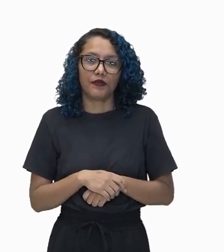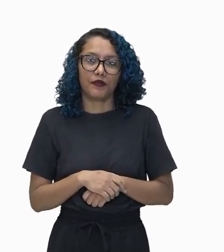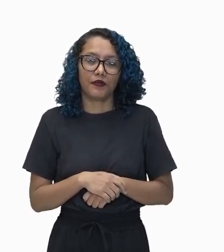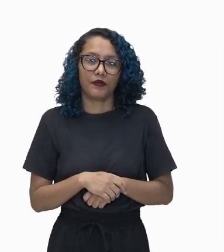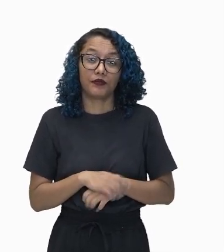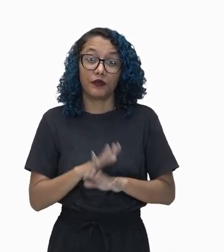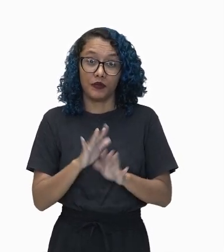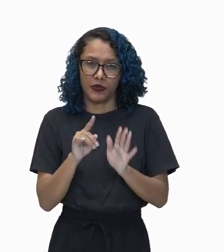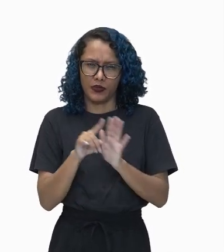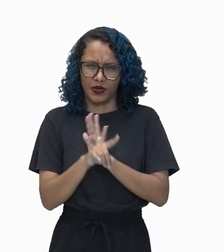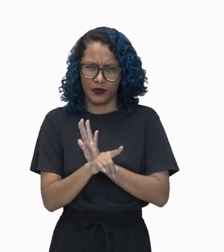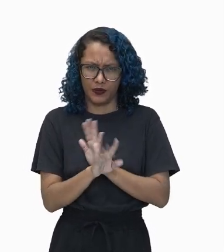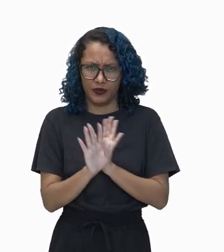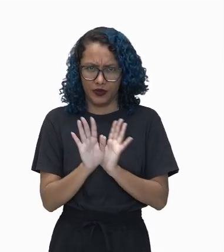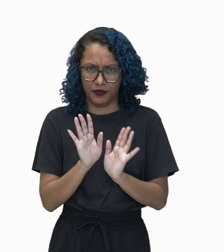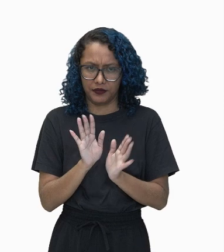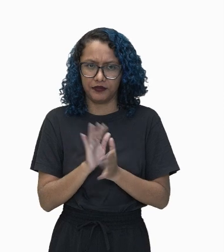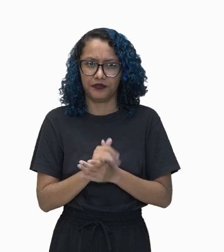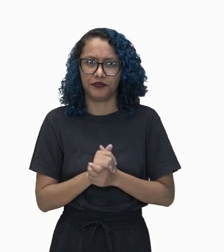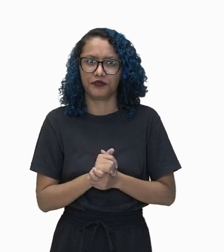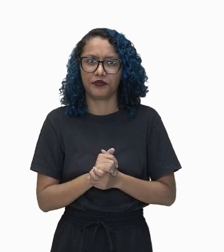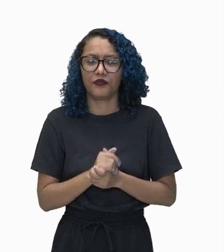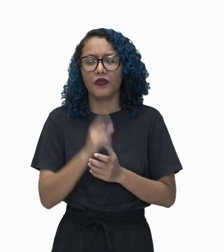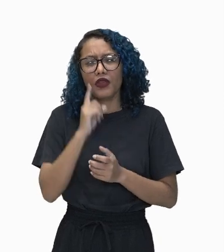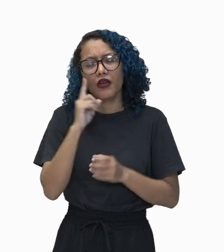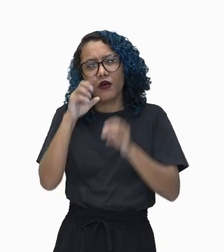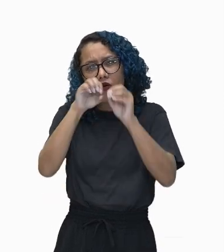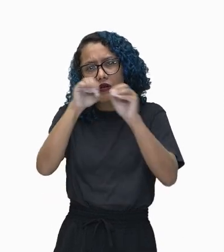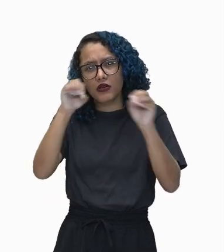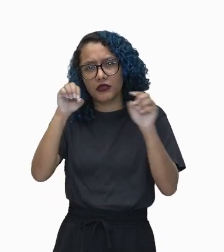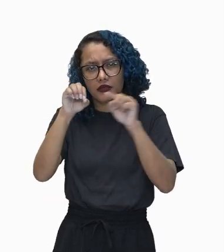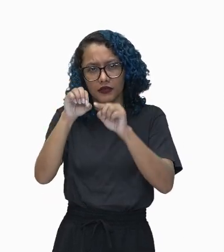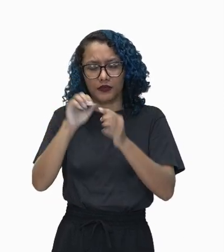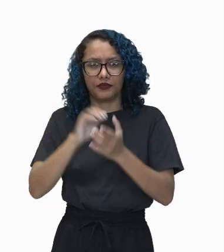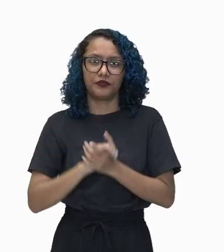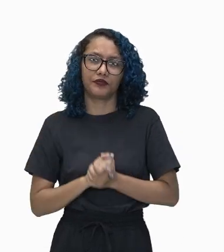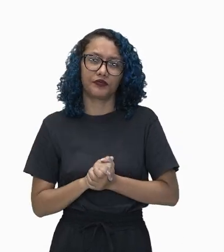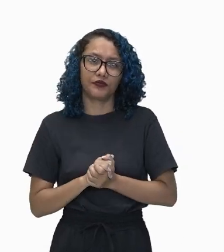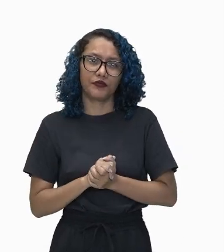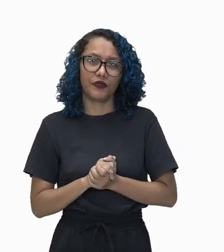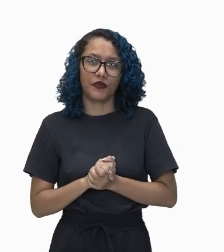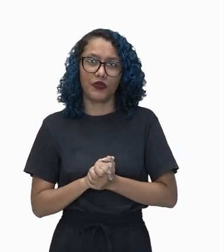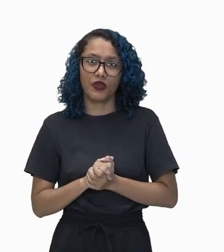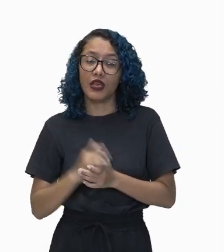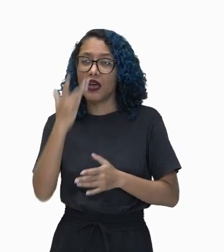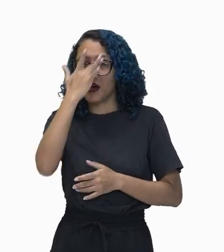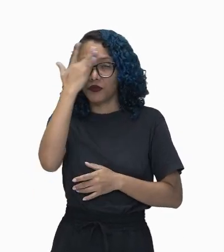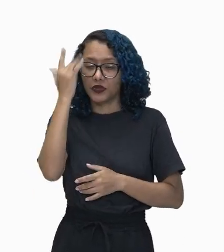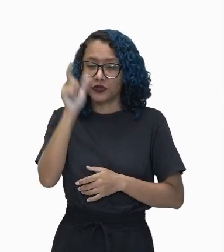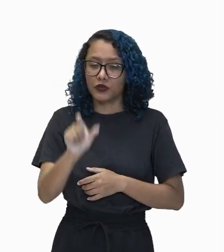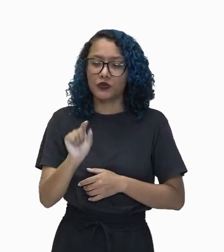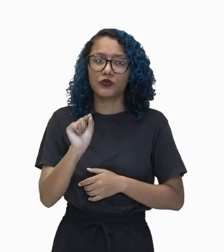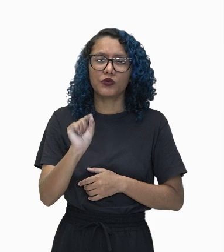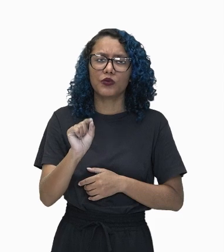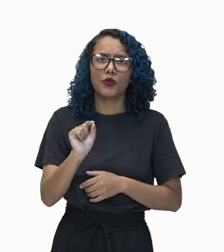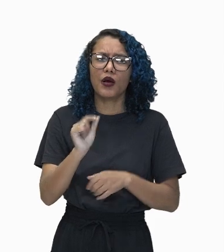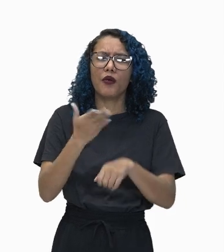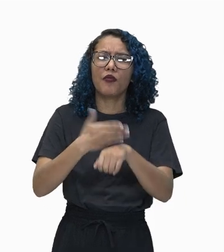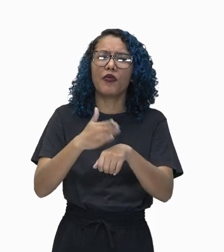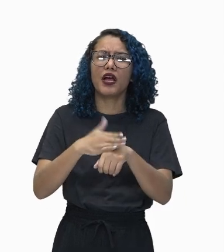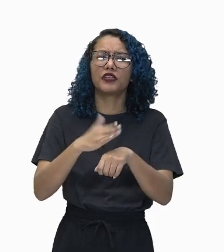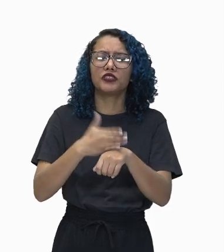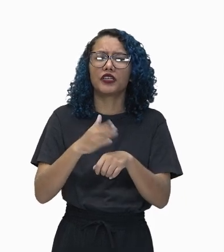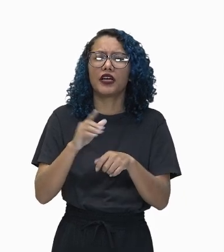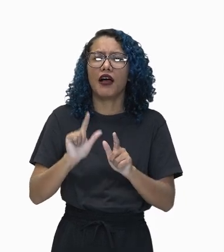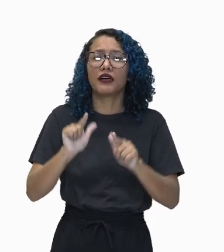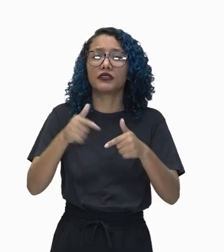questionamento nessa oração aí, Mário pesca pirarucu. Quem pratica a ação de pescar pirarucu?